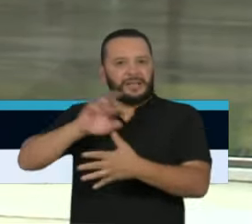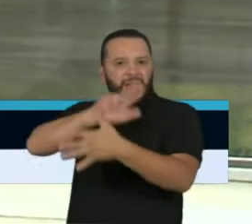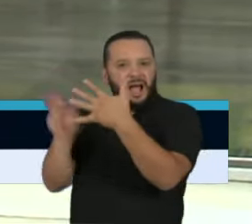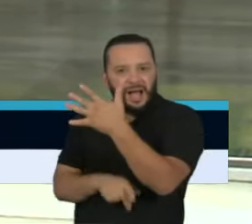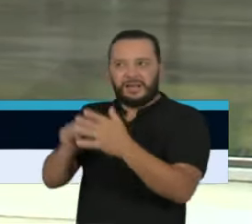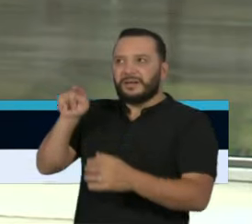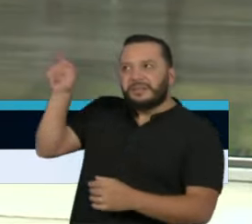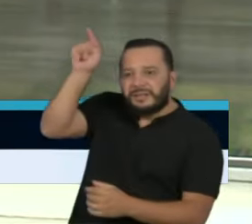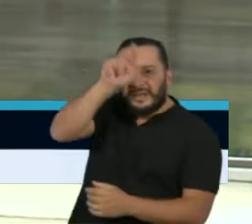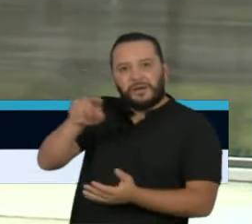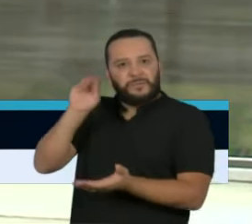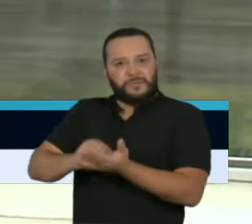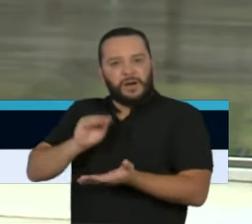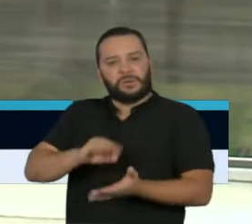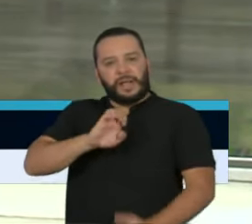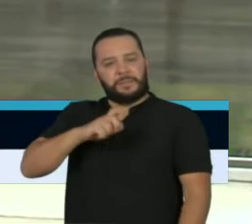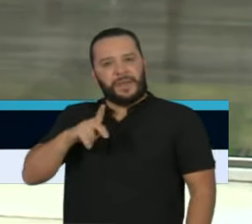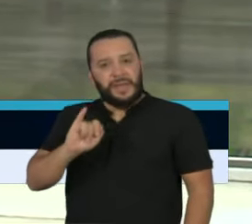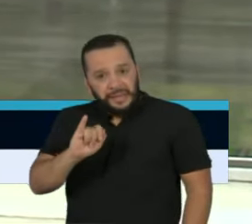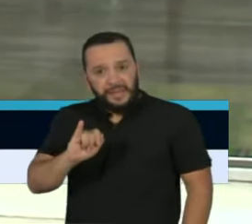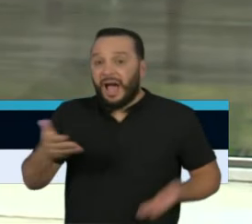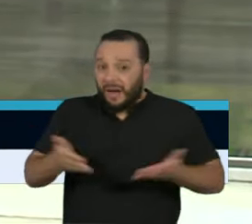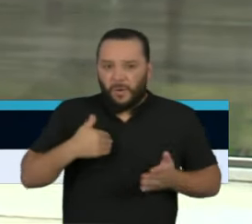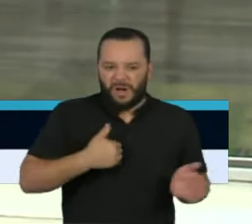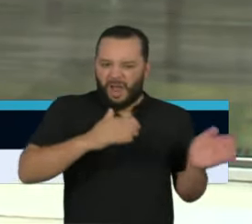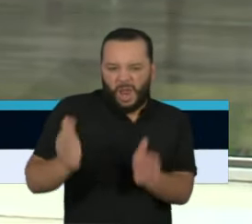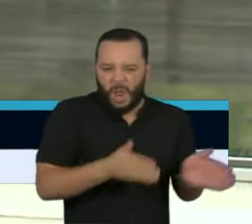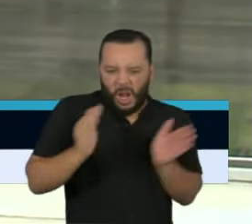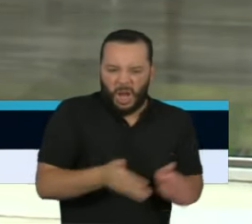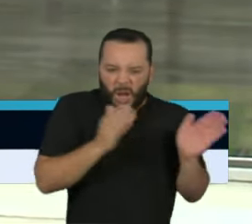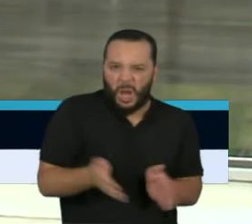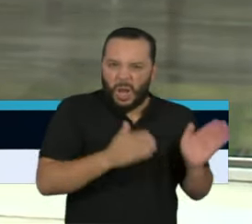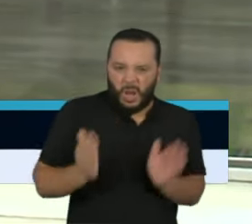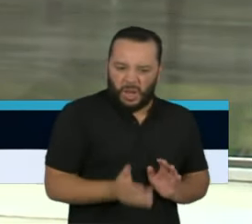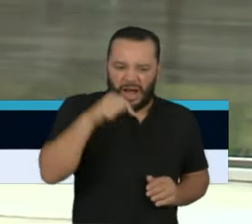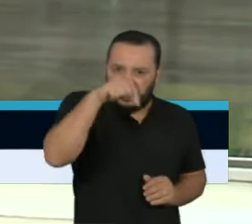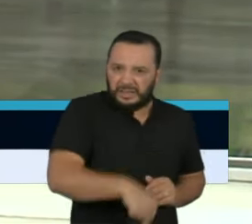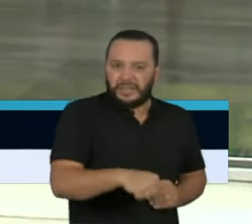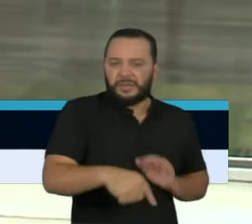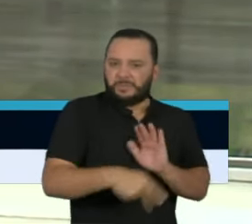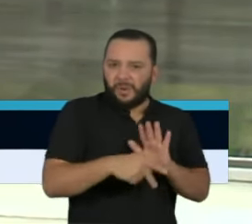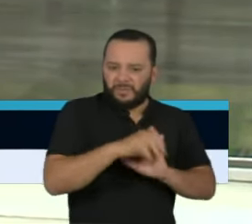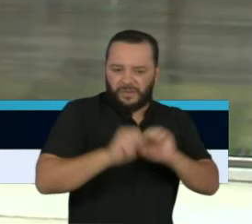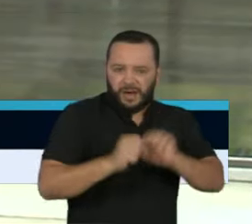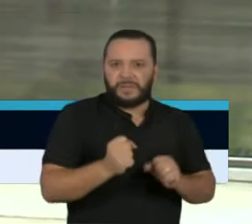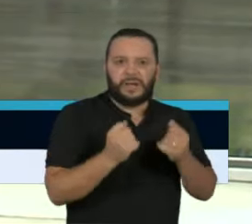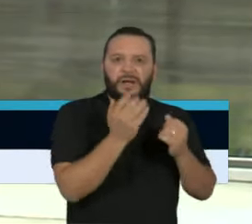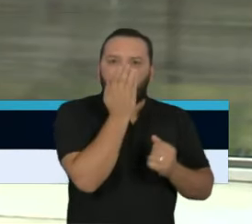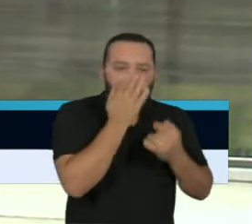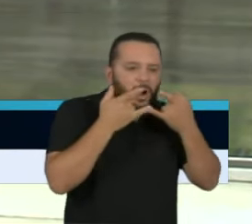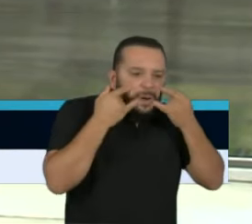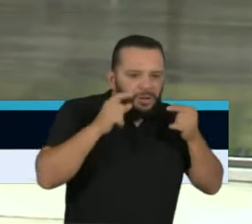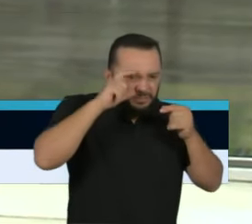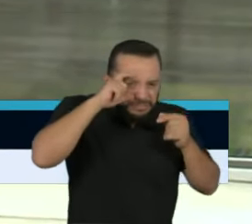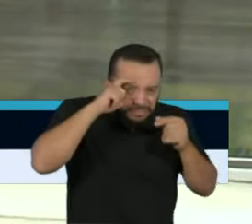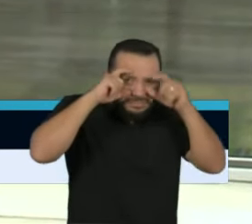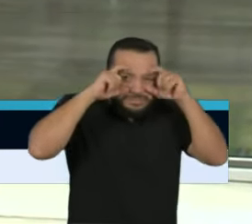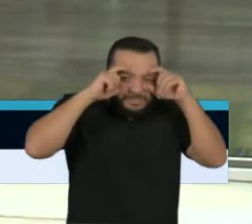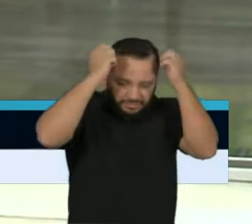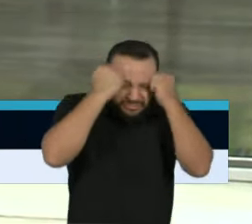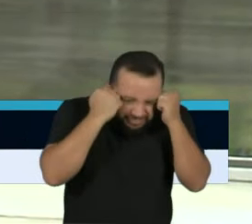contexto. Então, acelerar a produção de EPIs, equipamentos de proteção individual aqui no Brasil, aonde for, na forma